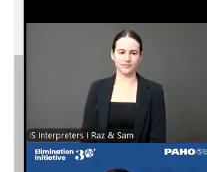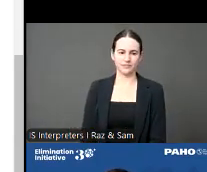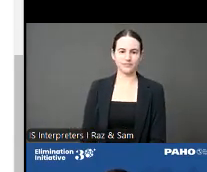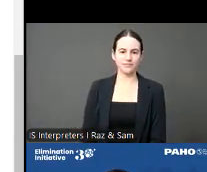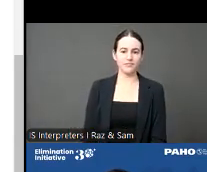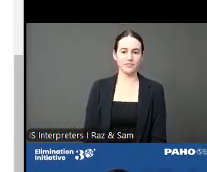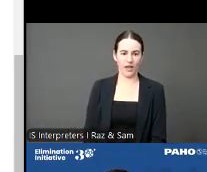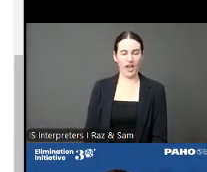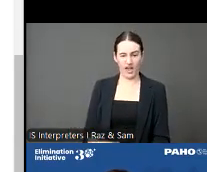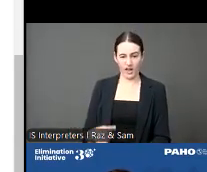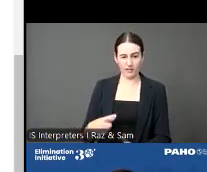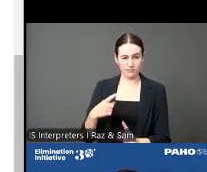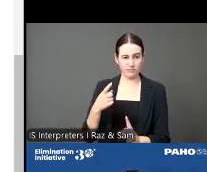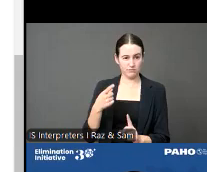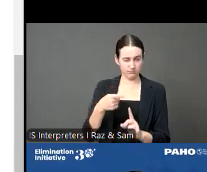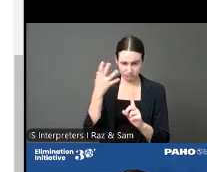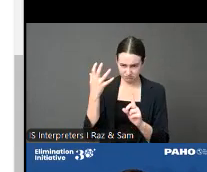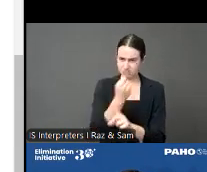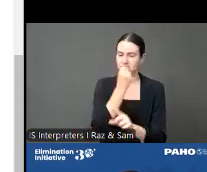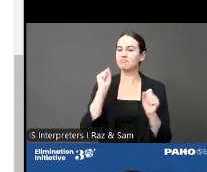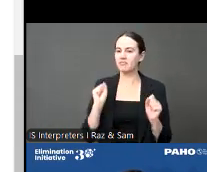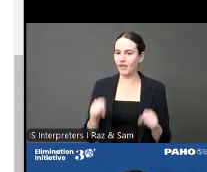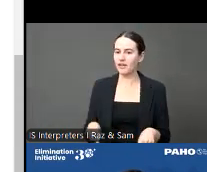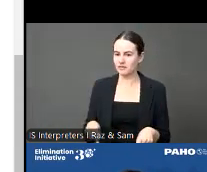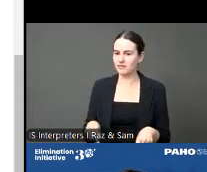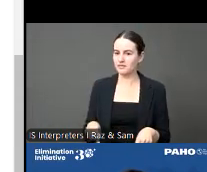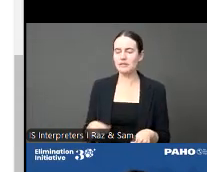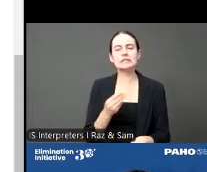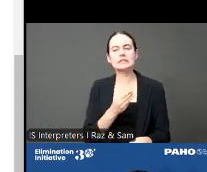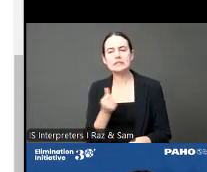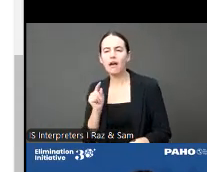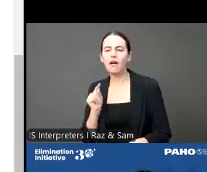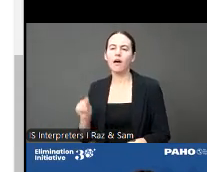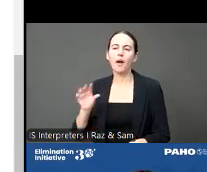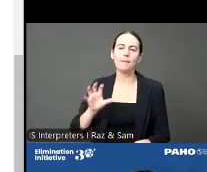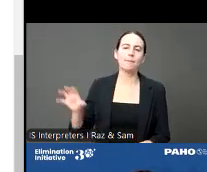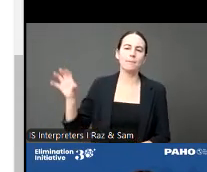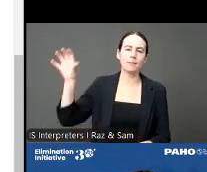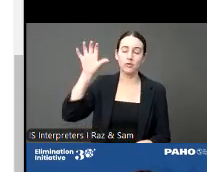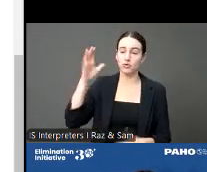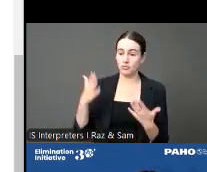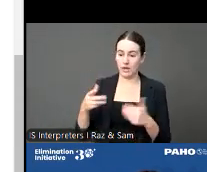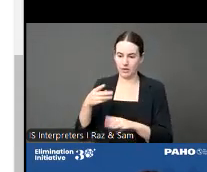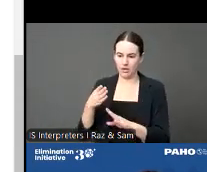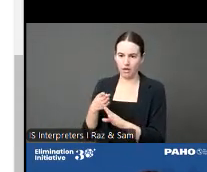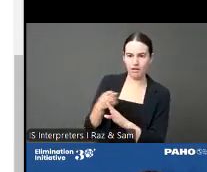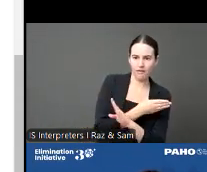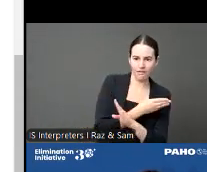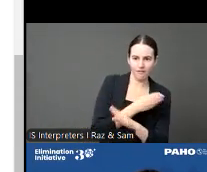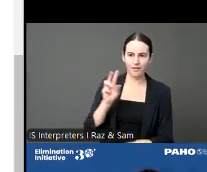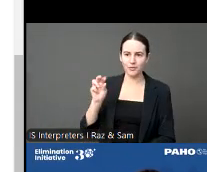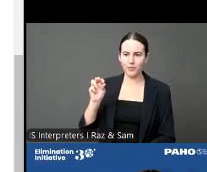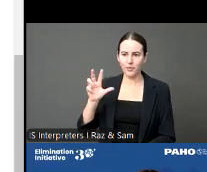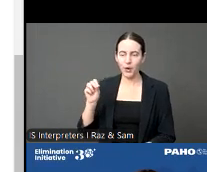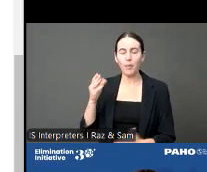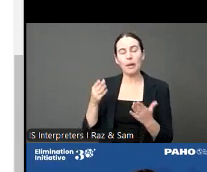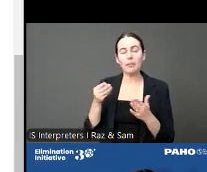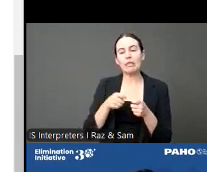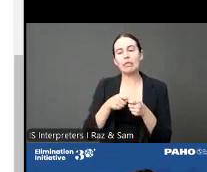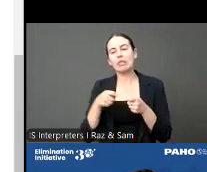ser alcançada. É claro que as informações são atualizadas, há países que podem acelerar, outros que podem atrasar, e nós